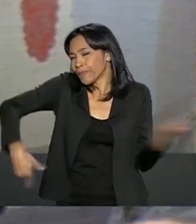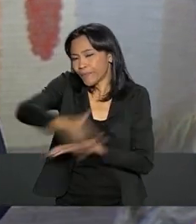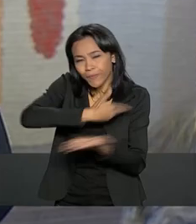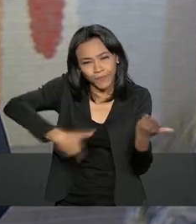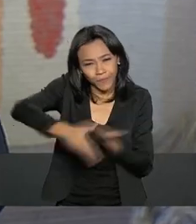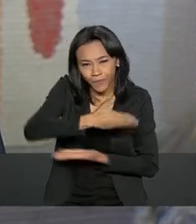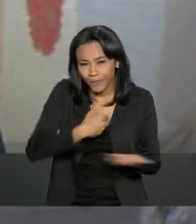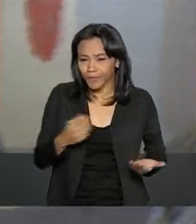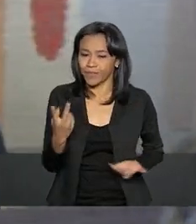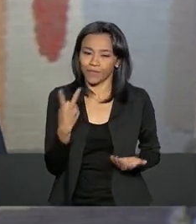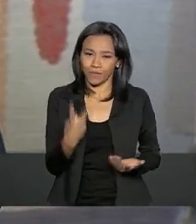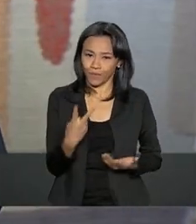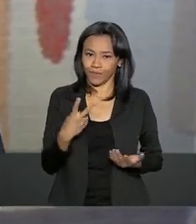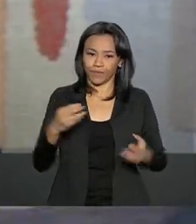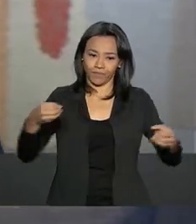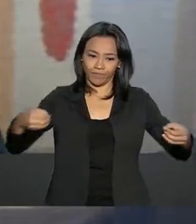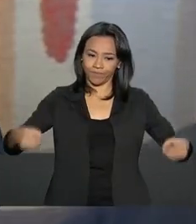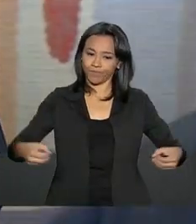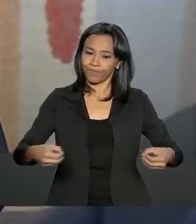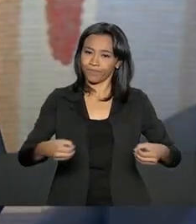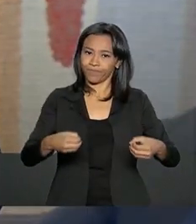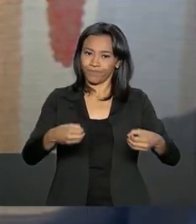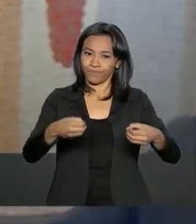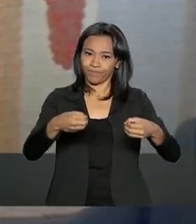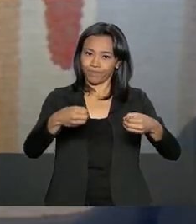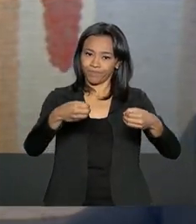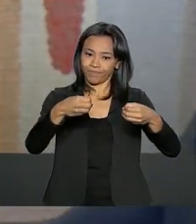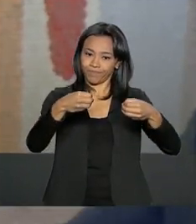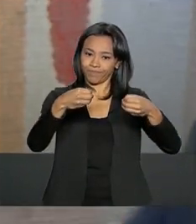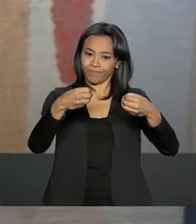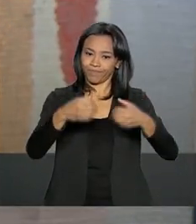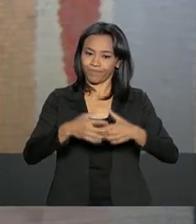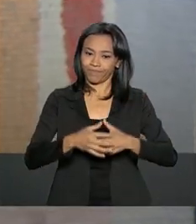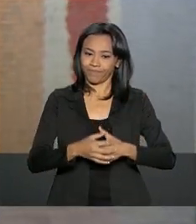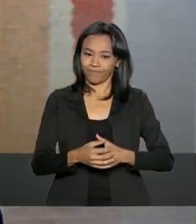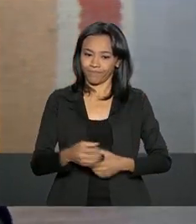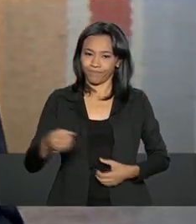gente. Valeu, guerreiro. Obrigado.